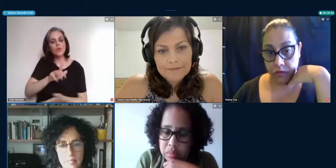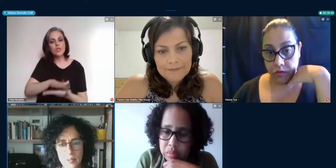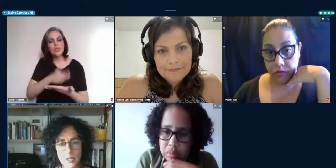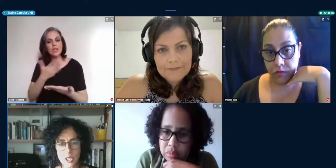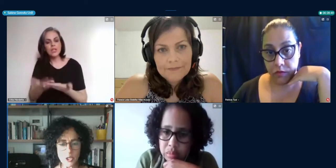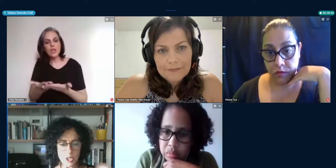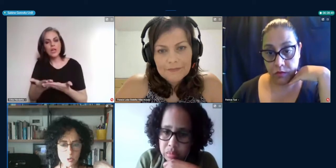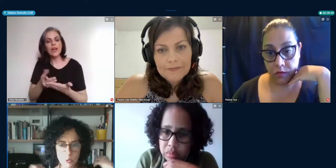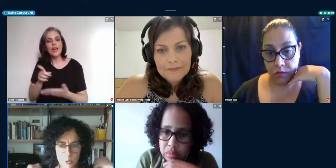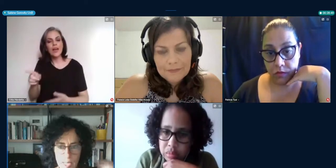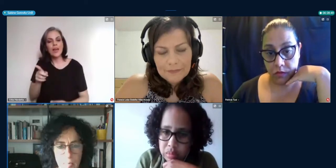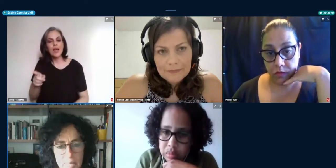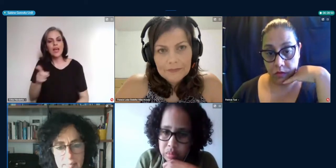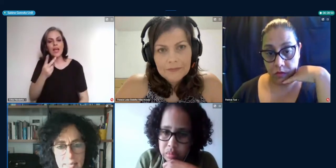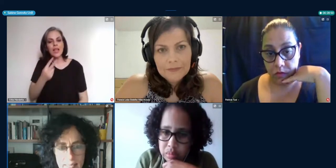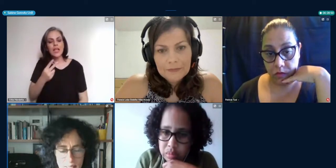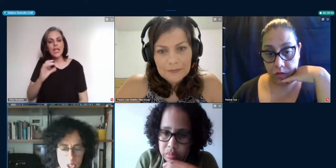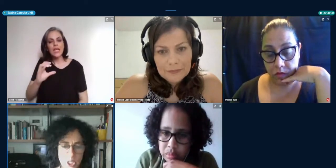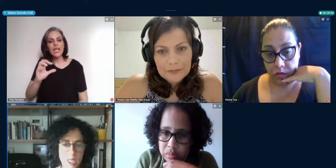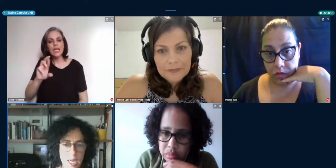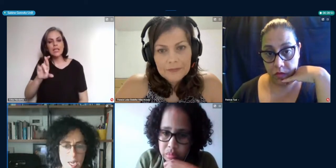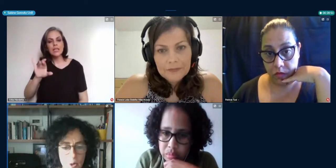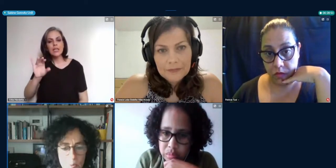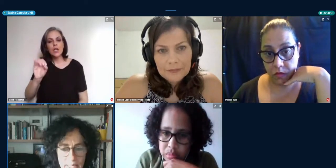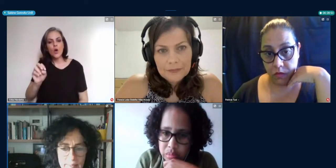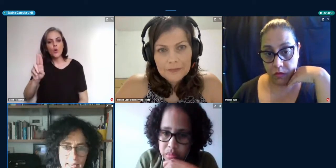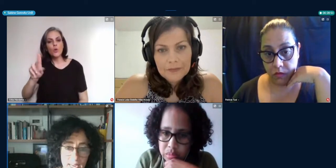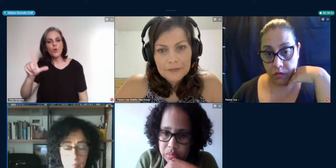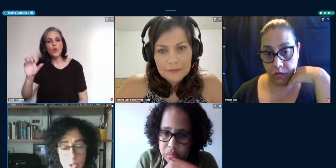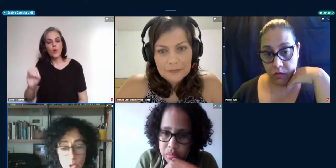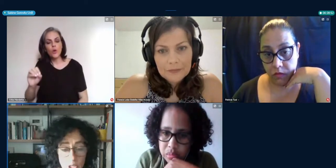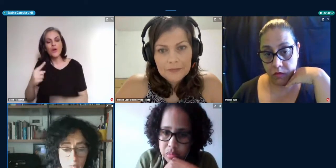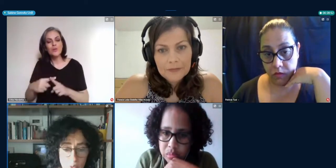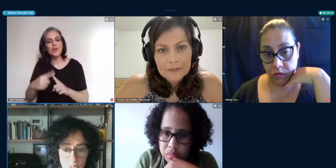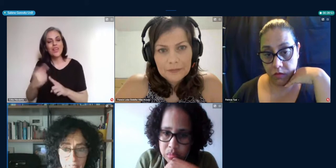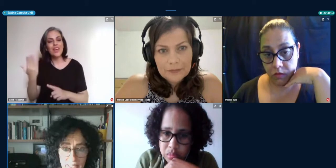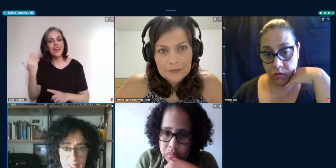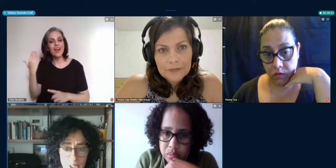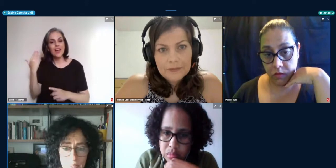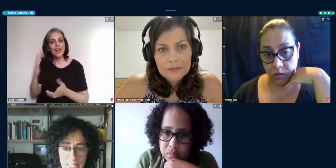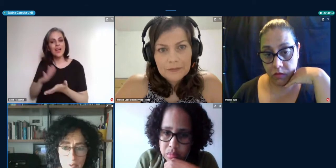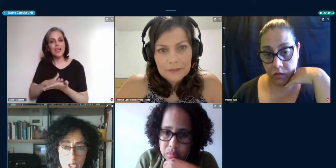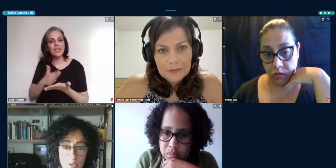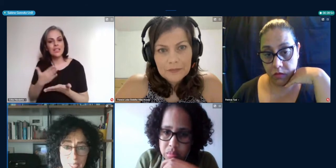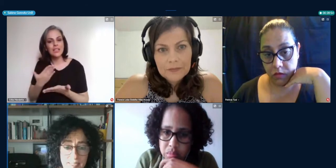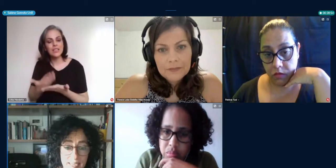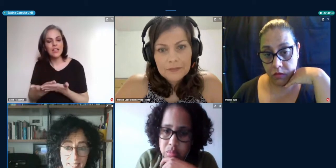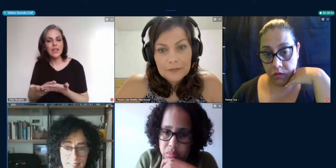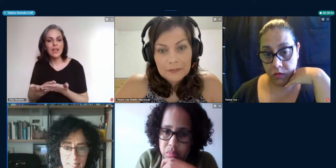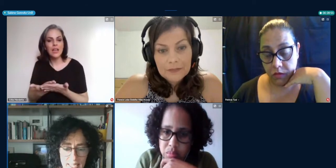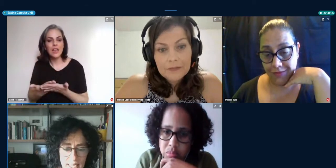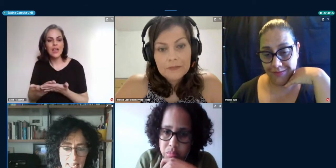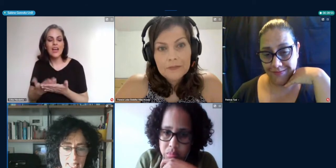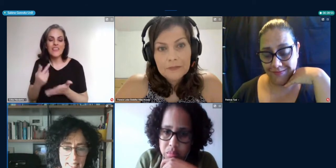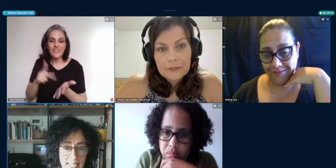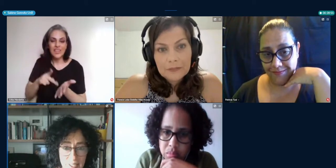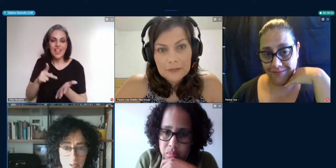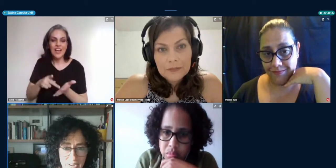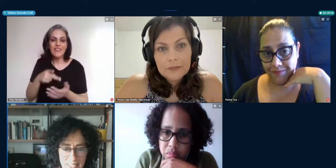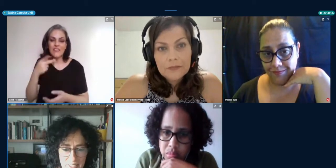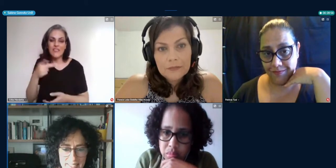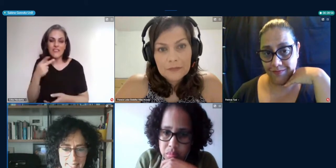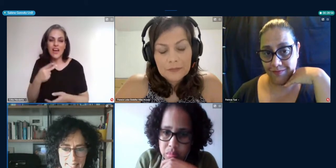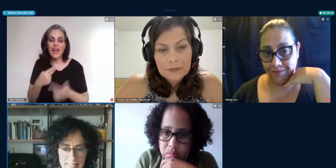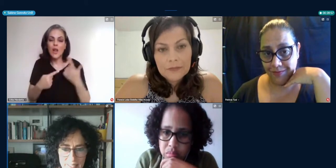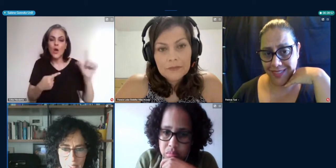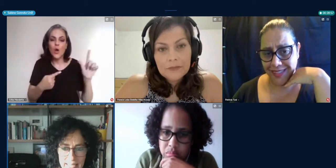porque até então ele tinha tido a presença de uma intérprete, ou digamos, uma falante de língua e de francês, e ele não